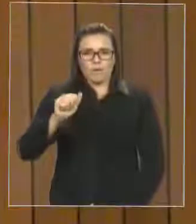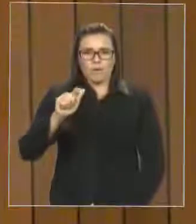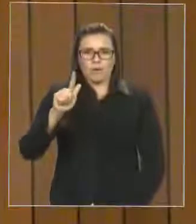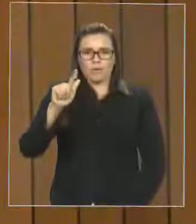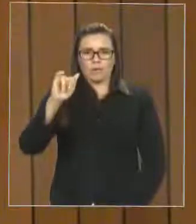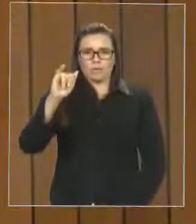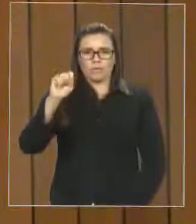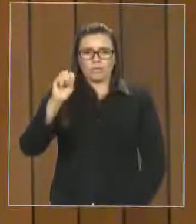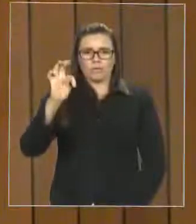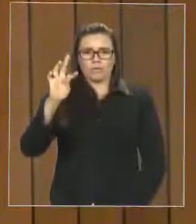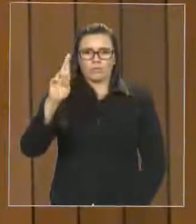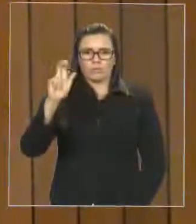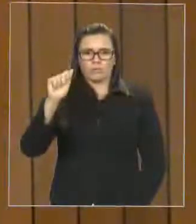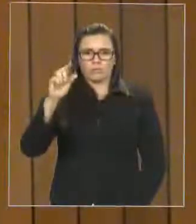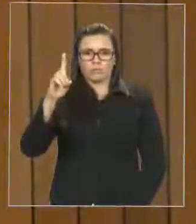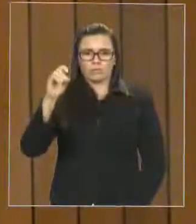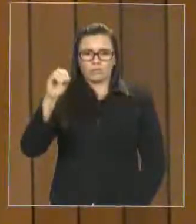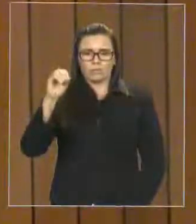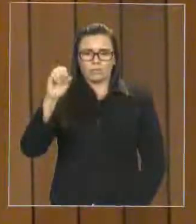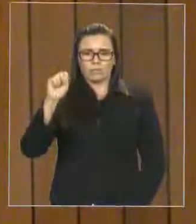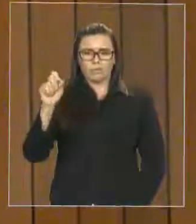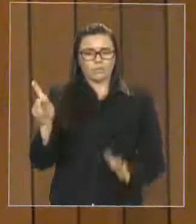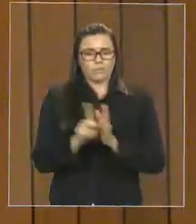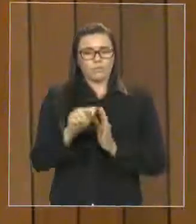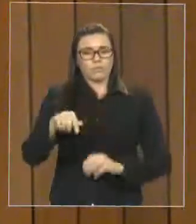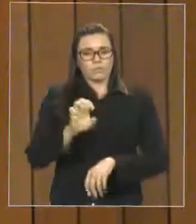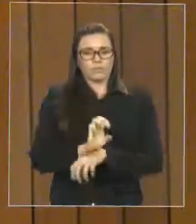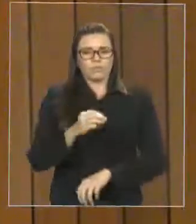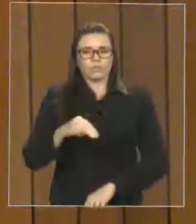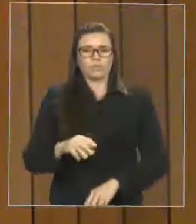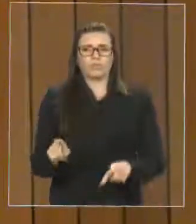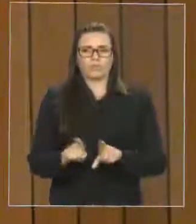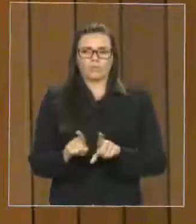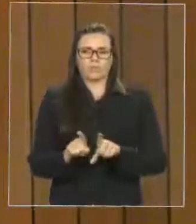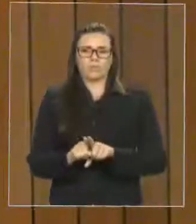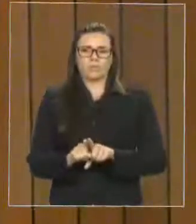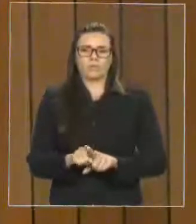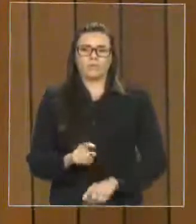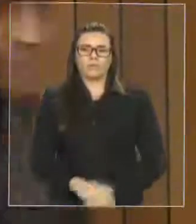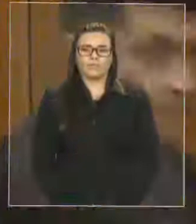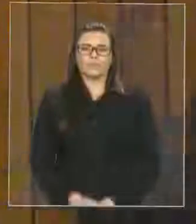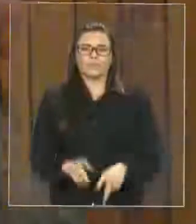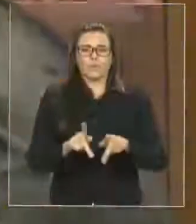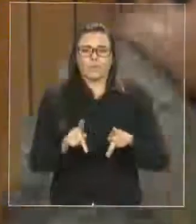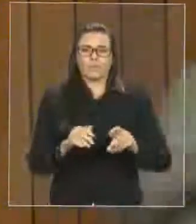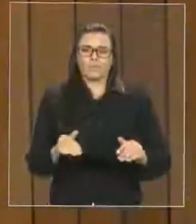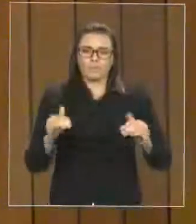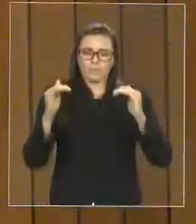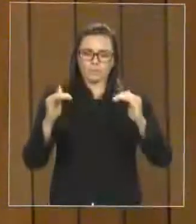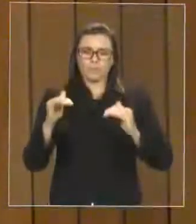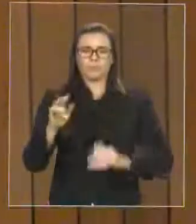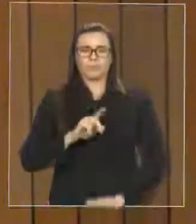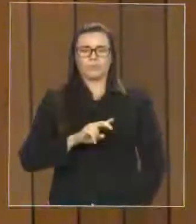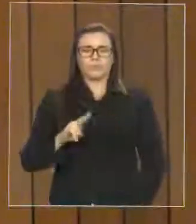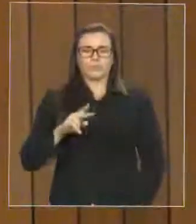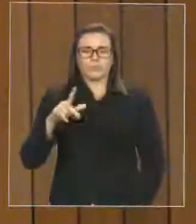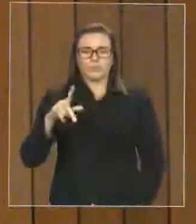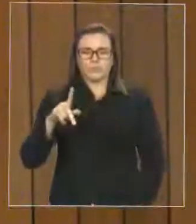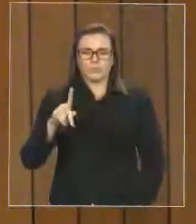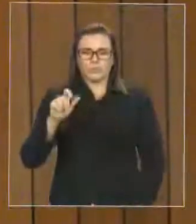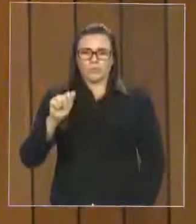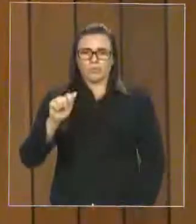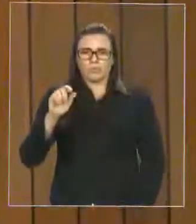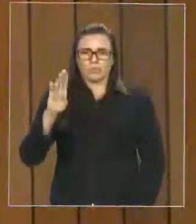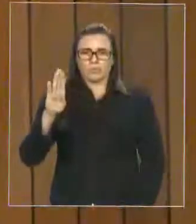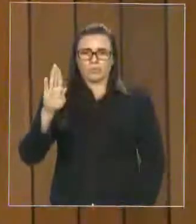Associação do Ministério Público no Maranhão, doutor Pablo Bogeia, promotor que representou no ato o excelentíssimo